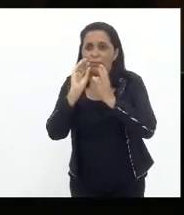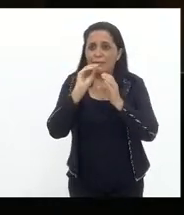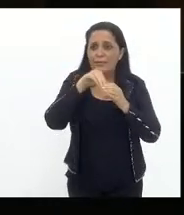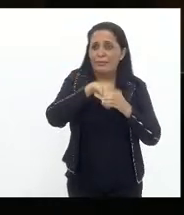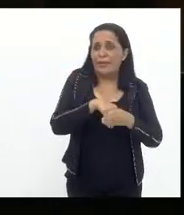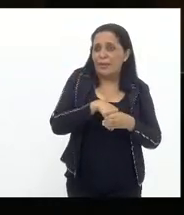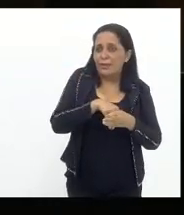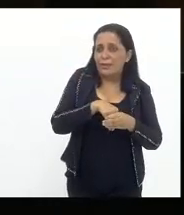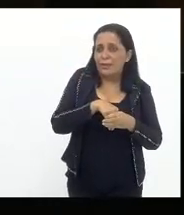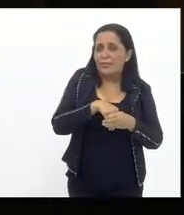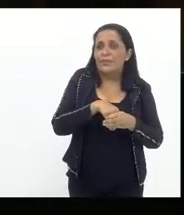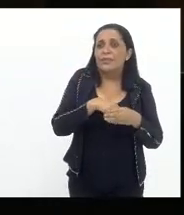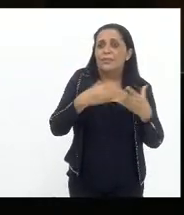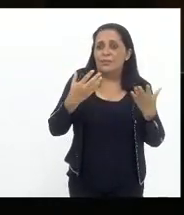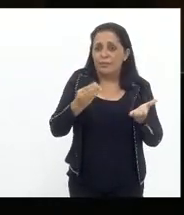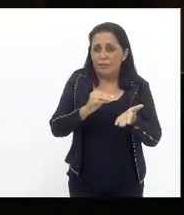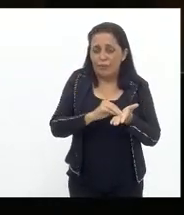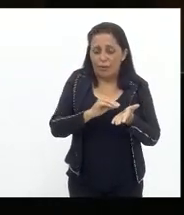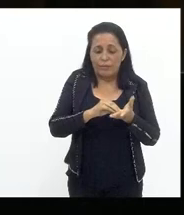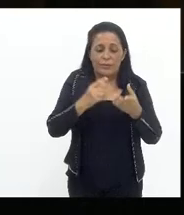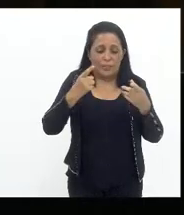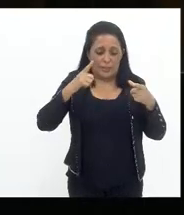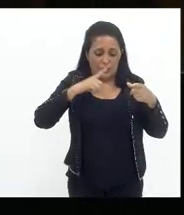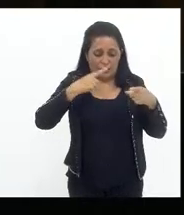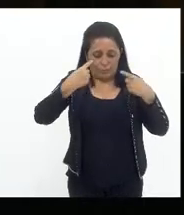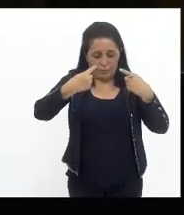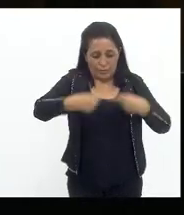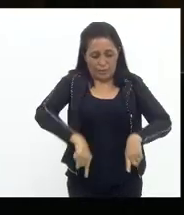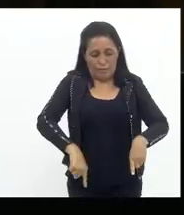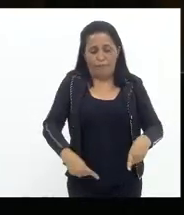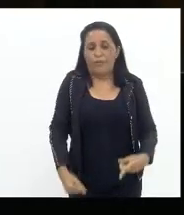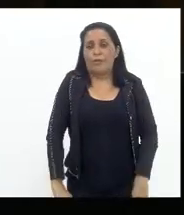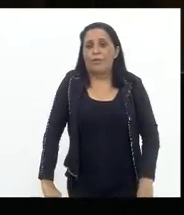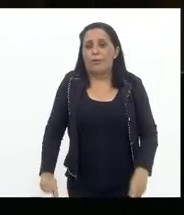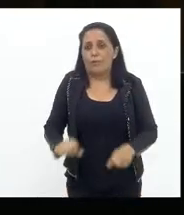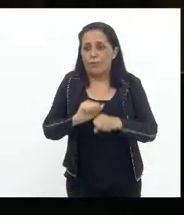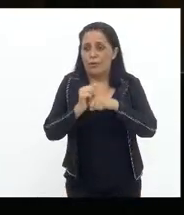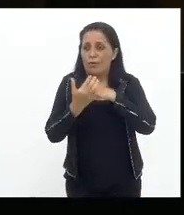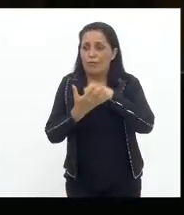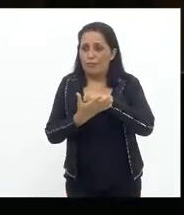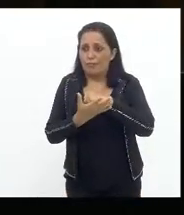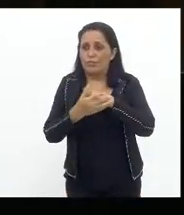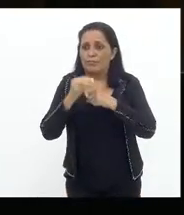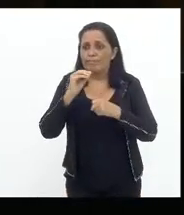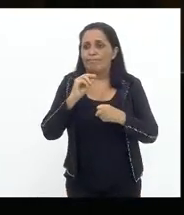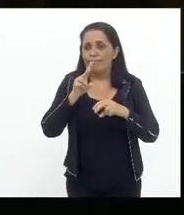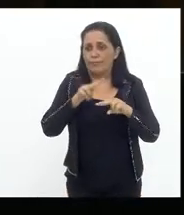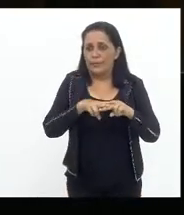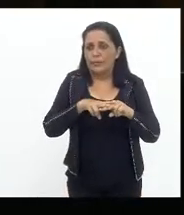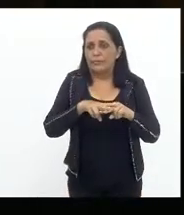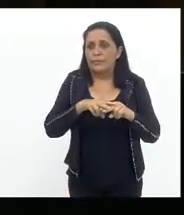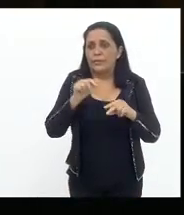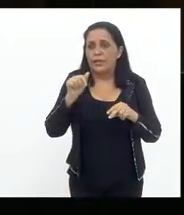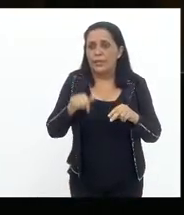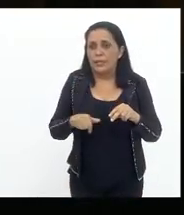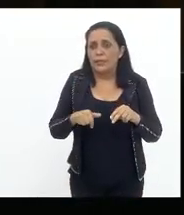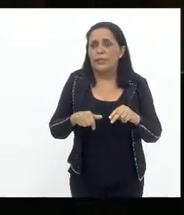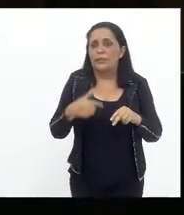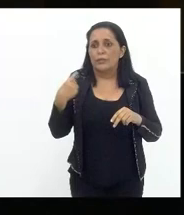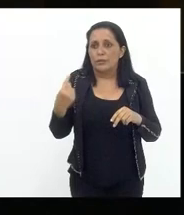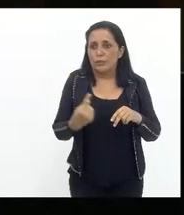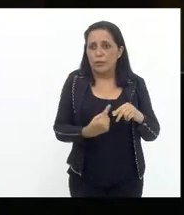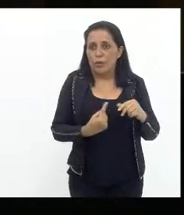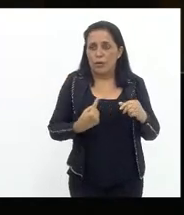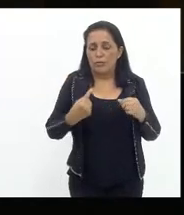dentro, ainda encontra um desafio com relação à Covid-19. E aqui nessa casa legislamos